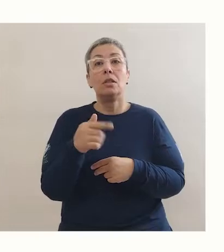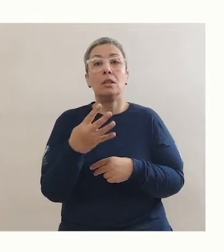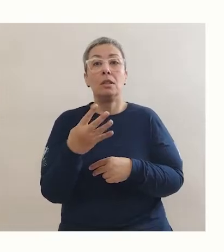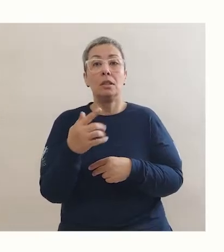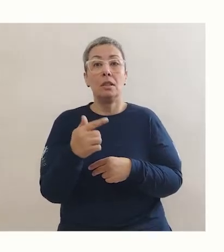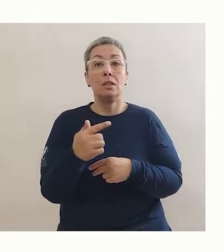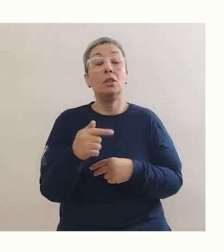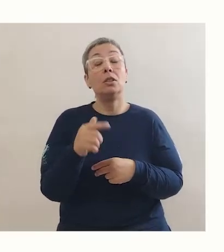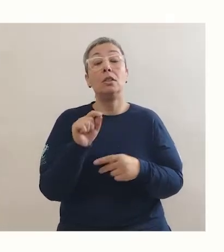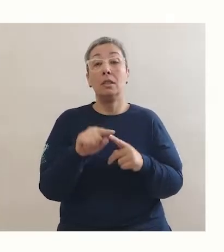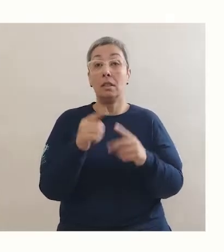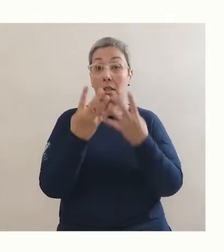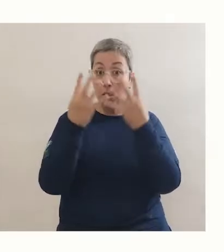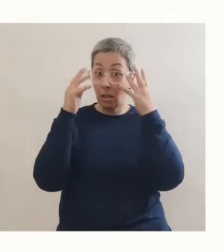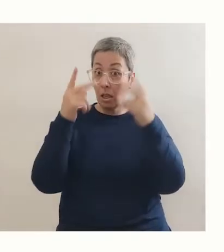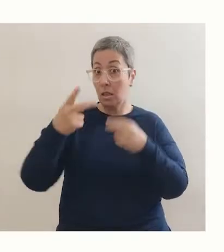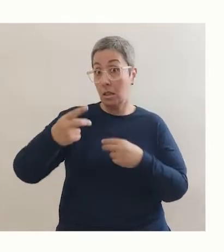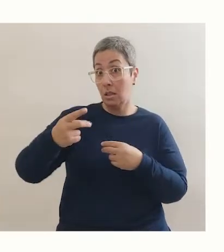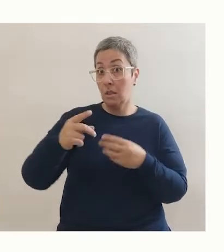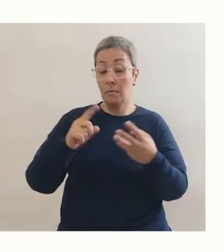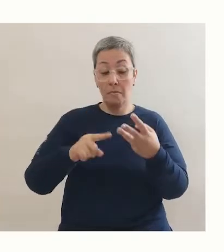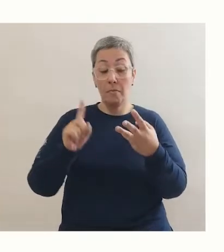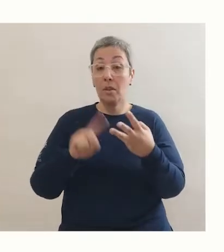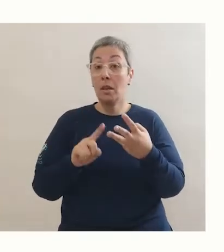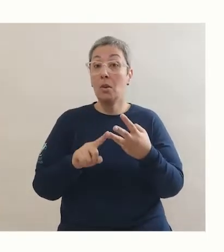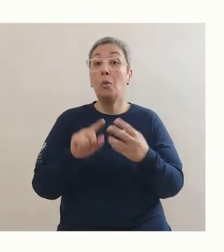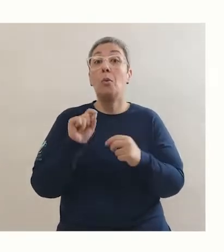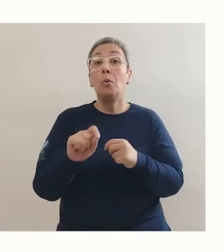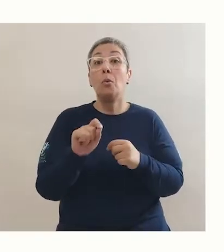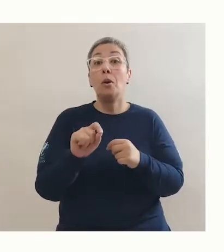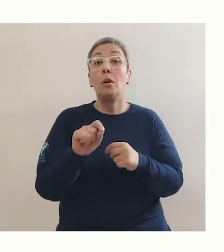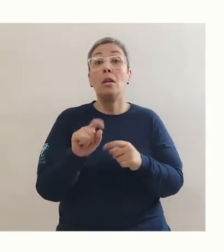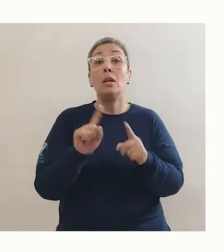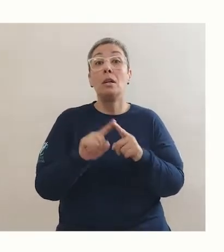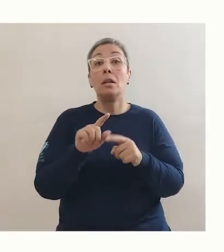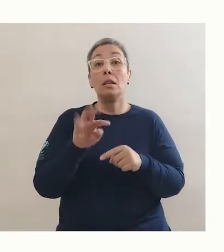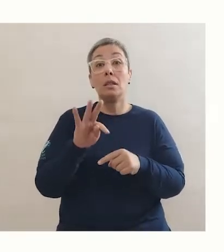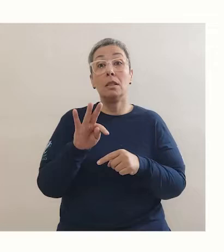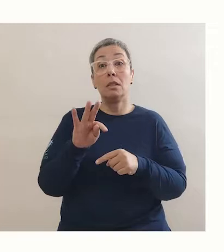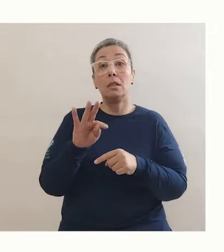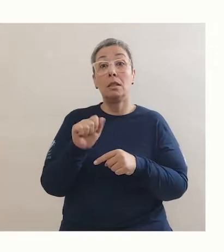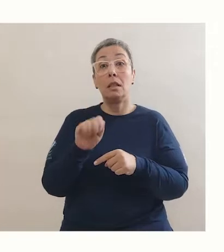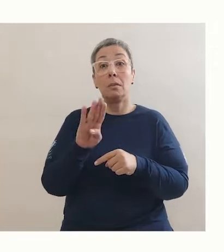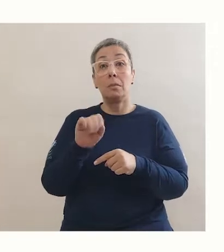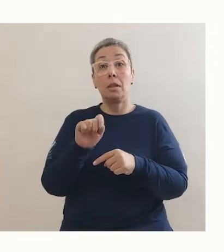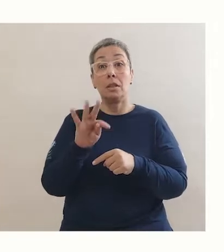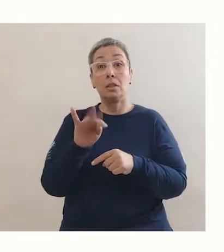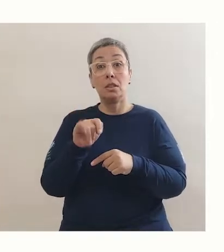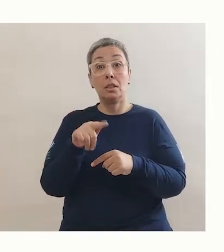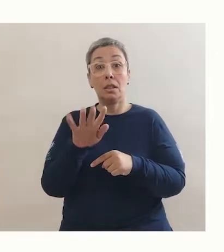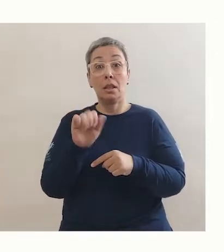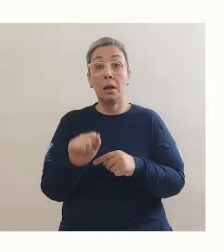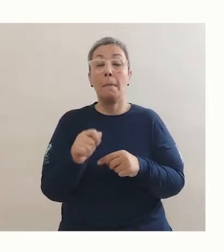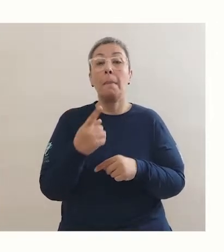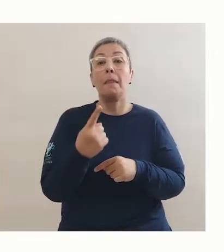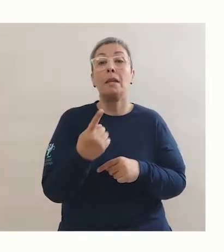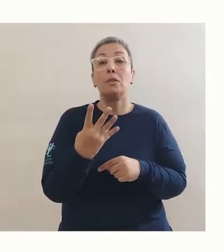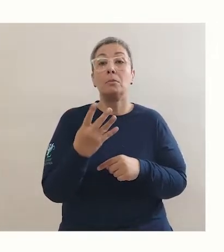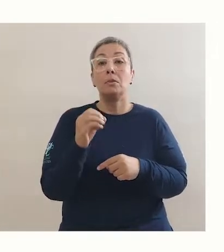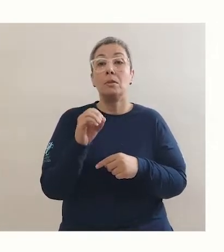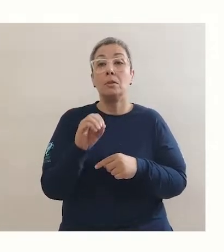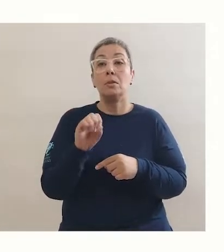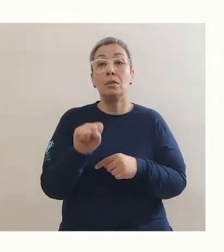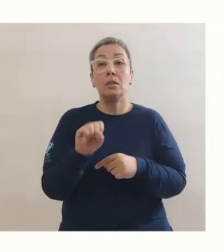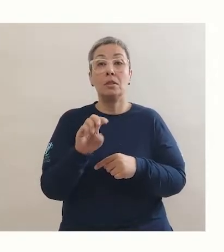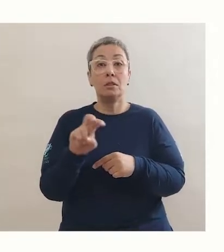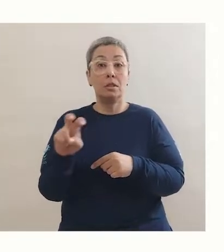168.680 indígenas. Essa fonte, né, é do IBGE, Censo Demográfico de